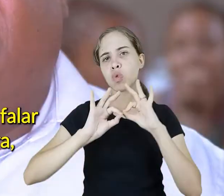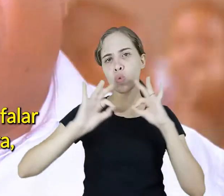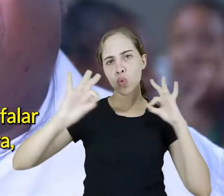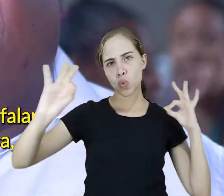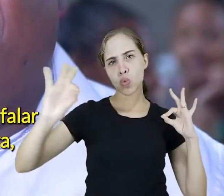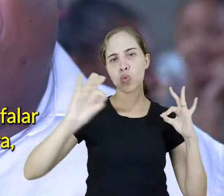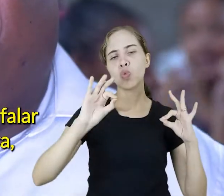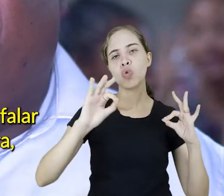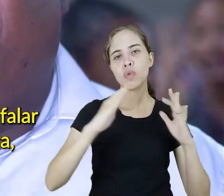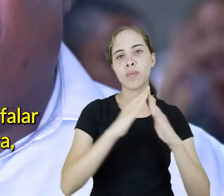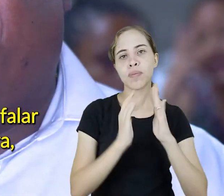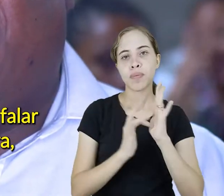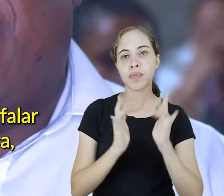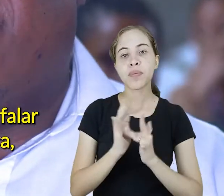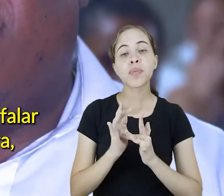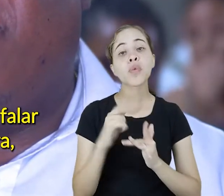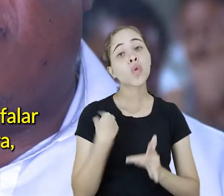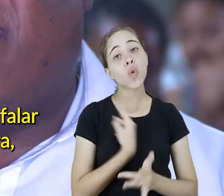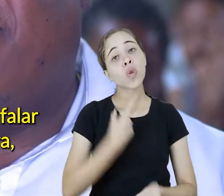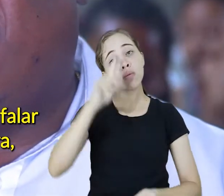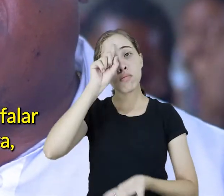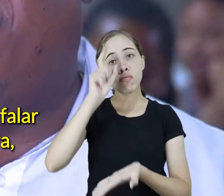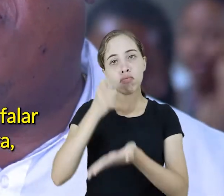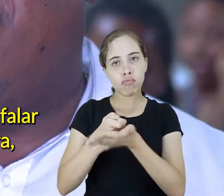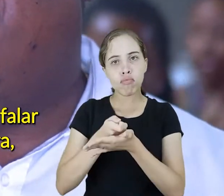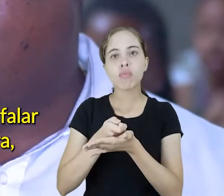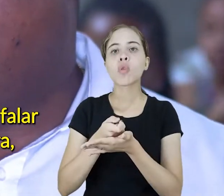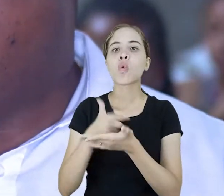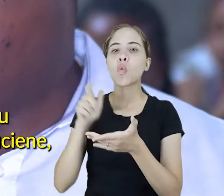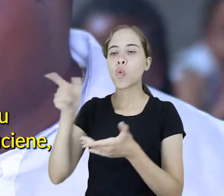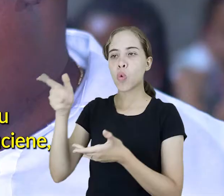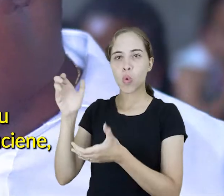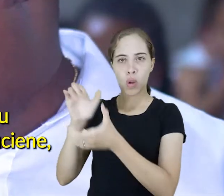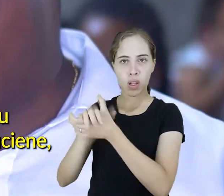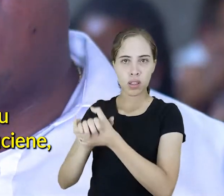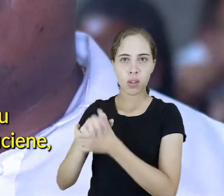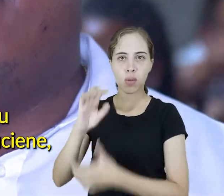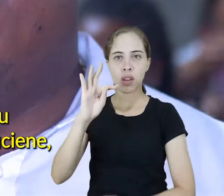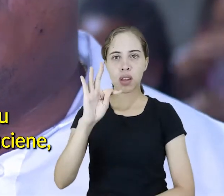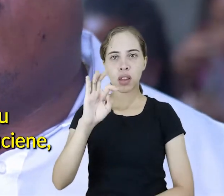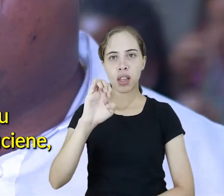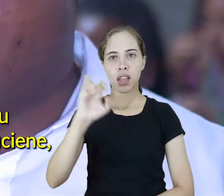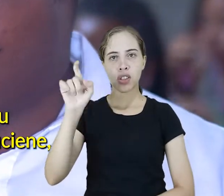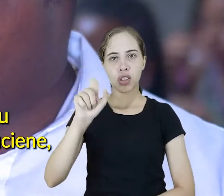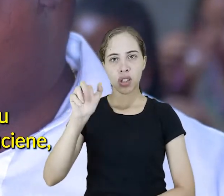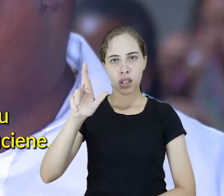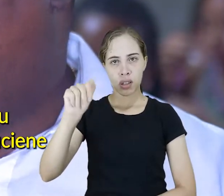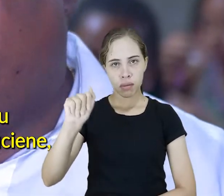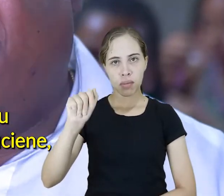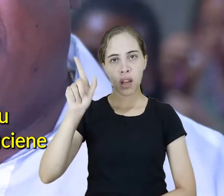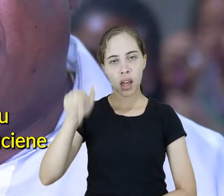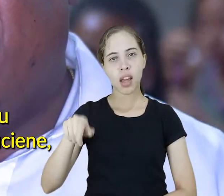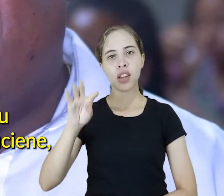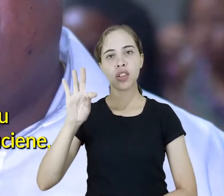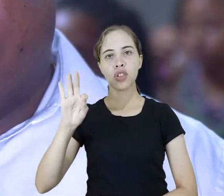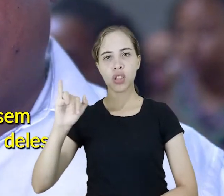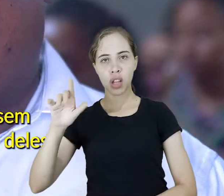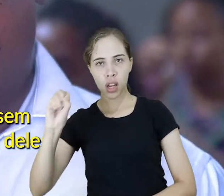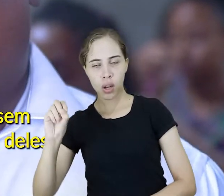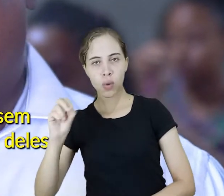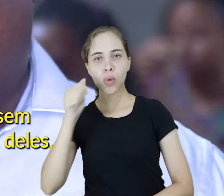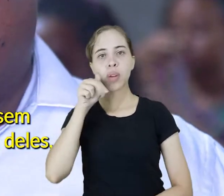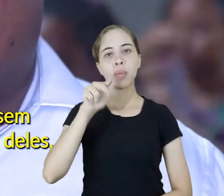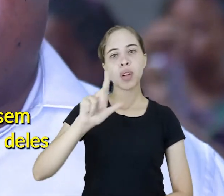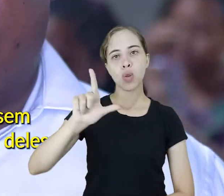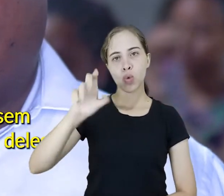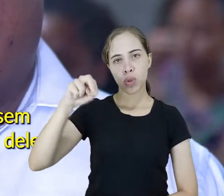capela. Então nós decidimos falar com o casal Teixeira, que hoje é o Tiago, aqui o meu conselheiro, e a irmã Luciene, para que